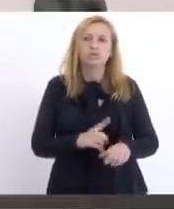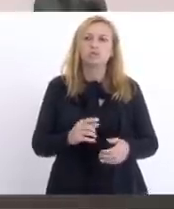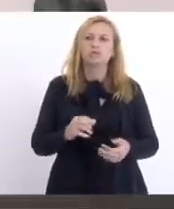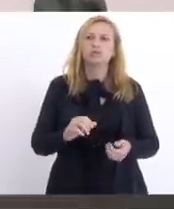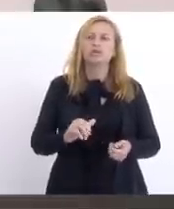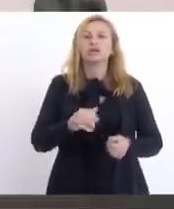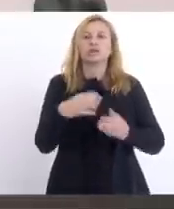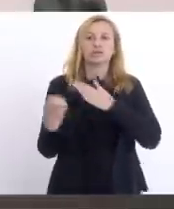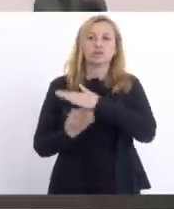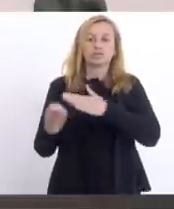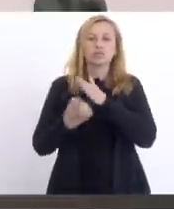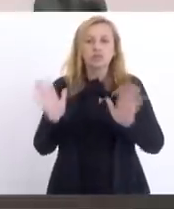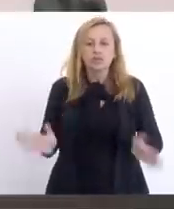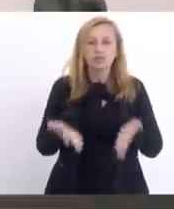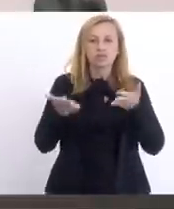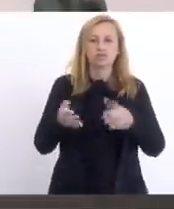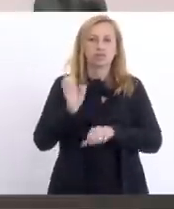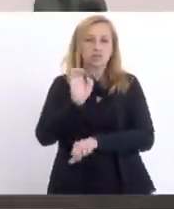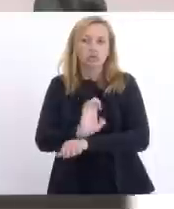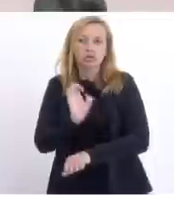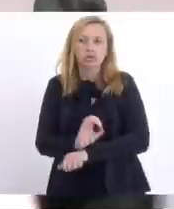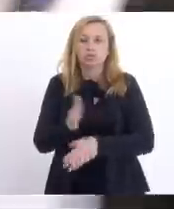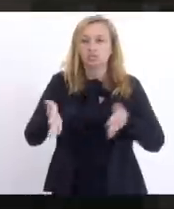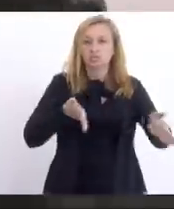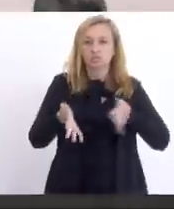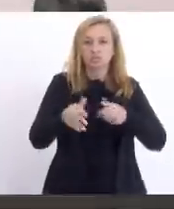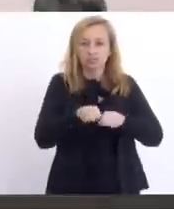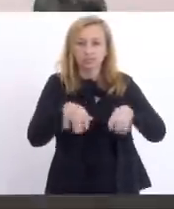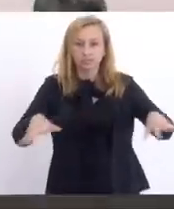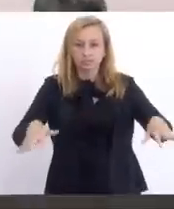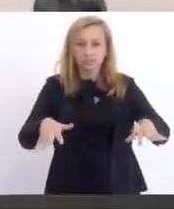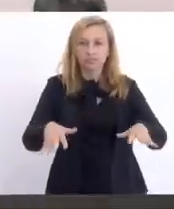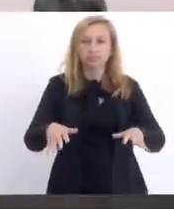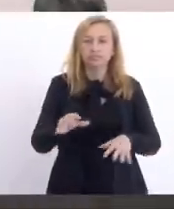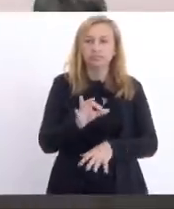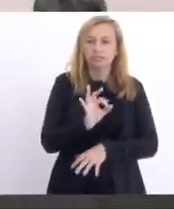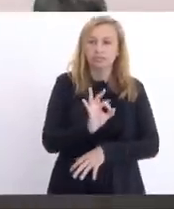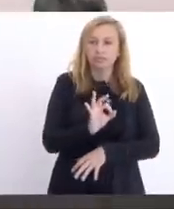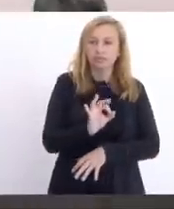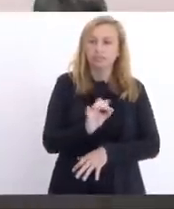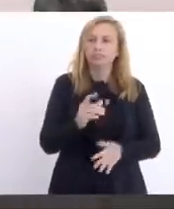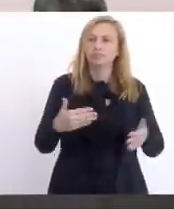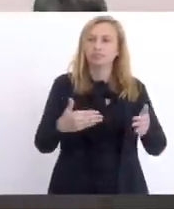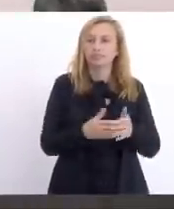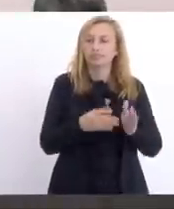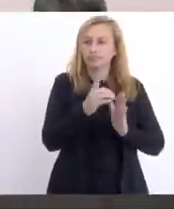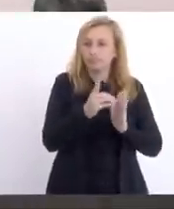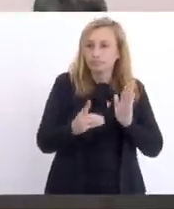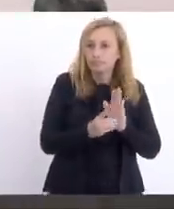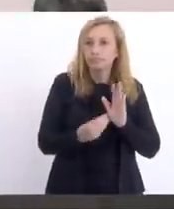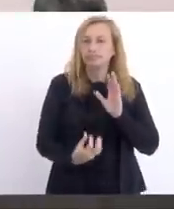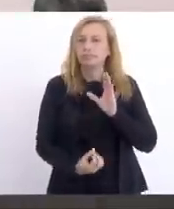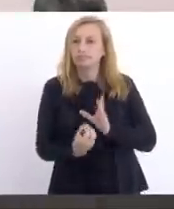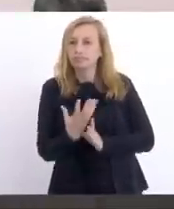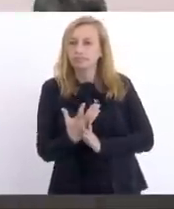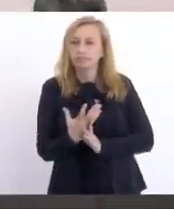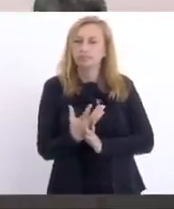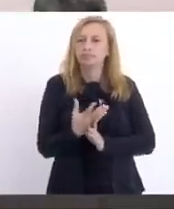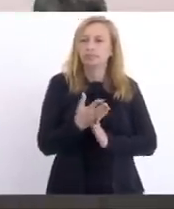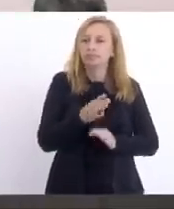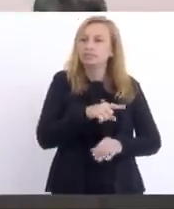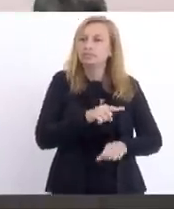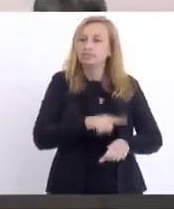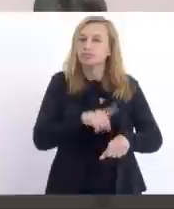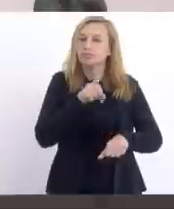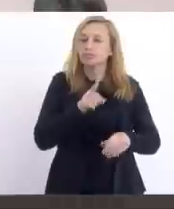das empresas incentivadas no Estado durante a pandemia. Ela prorroga até o decreto de pandemia, da calamidade da pandemia, foi prorrogado até